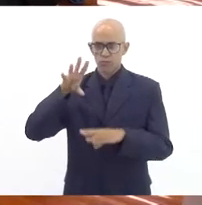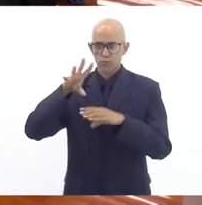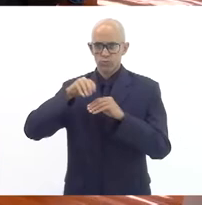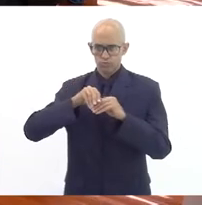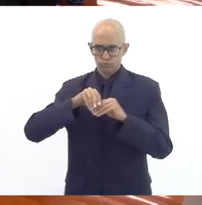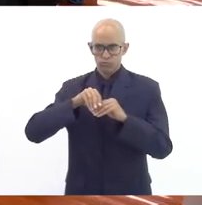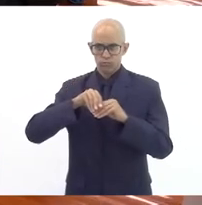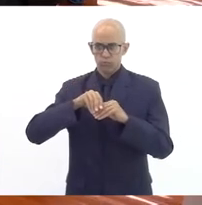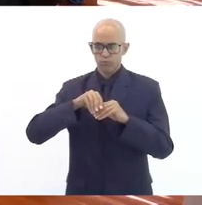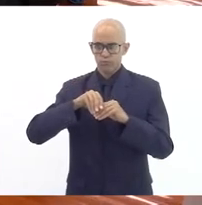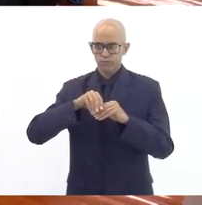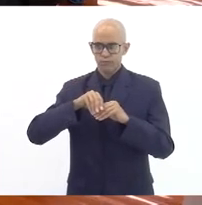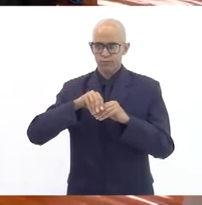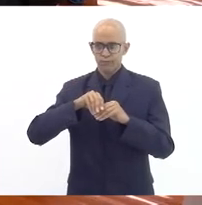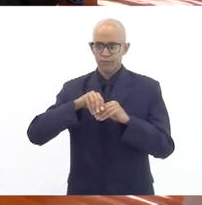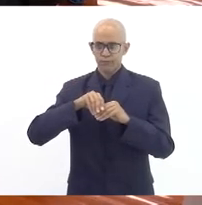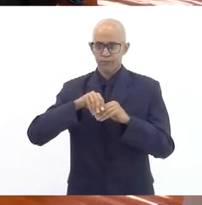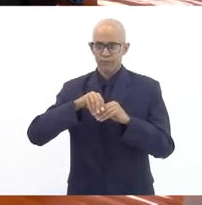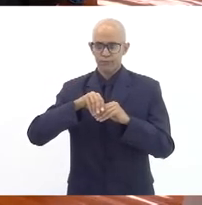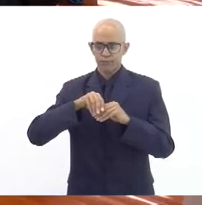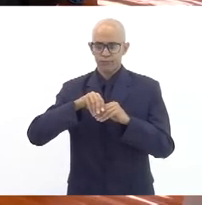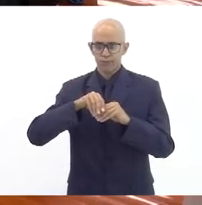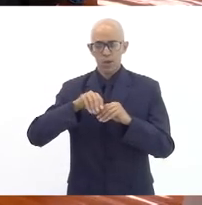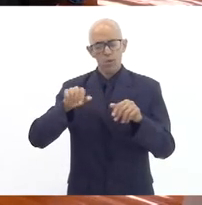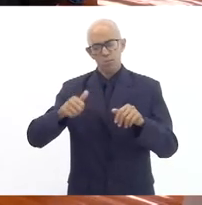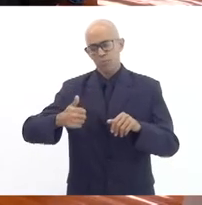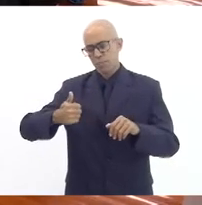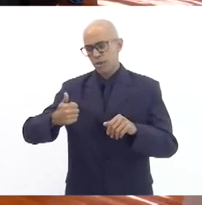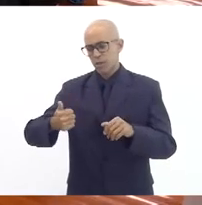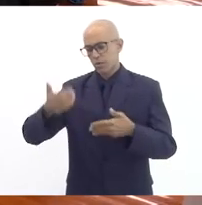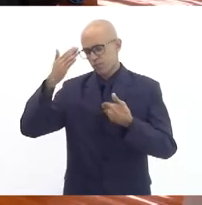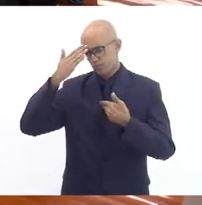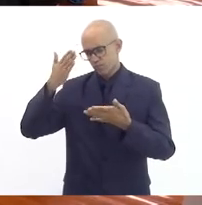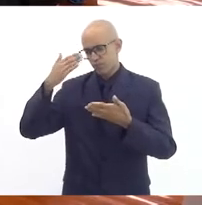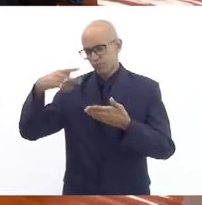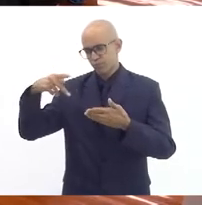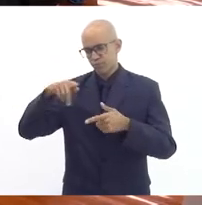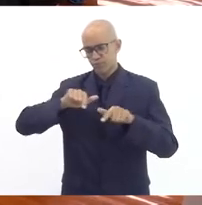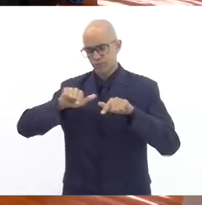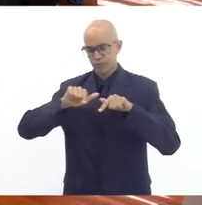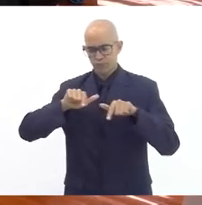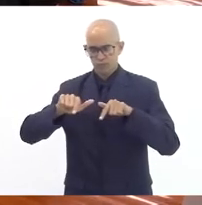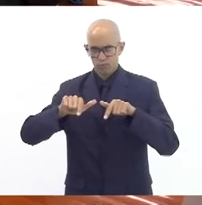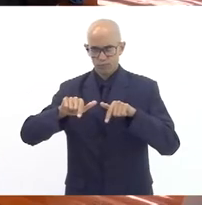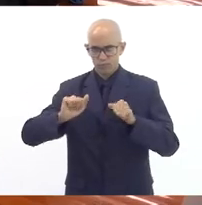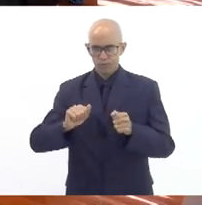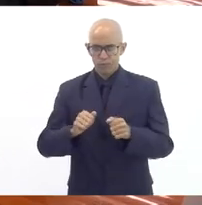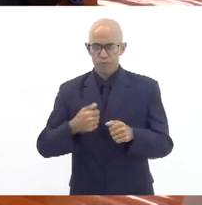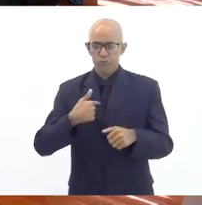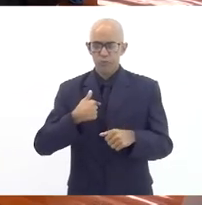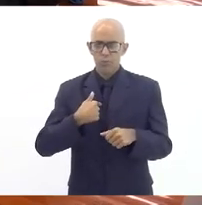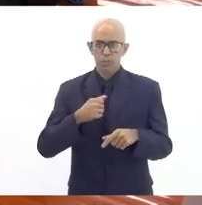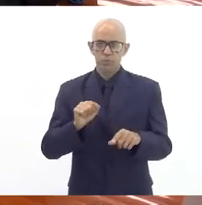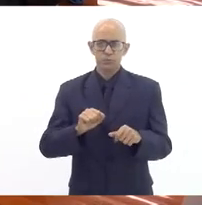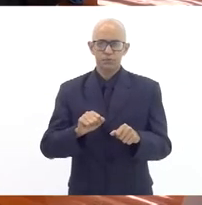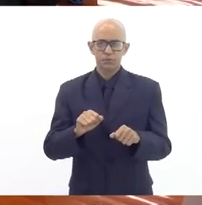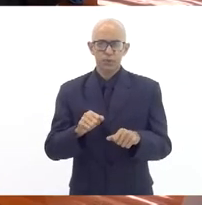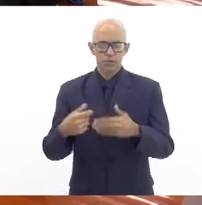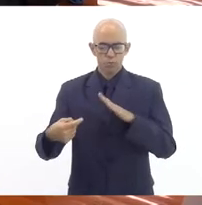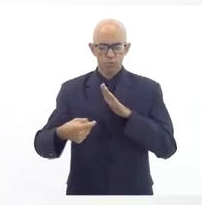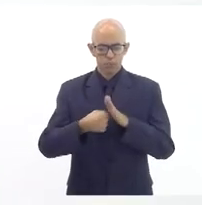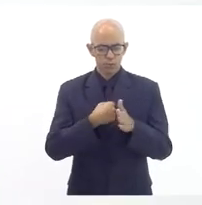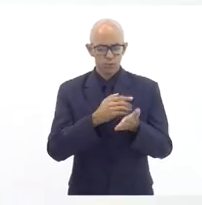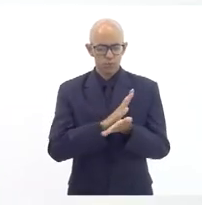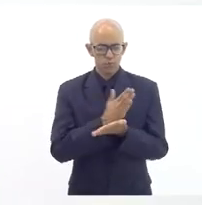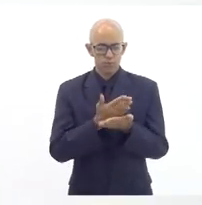primeiro lugar, para enaltecer o trabalho de Vossa Excelência. Eu fui, inclusive, interpelado por alguns deputados